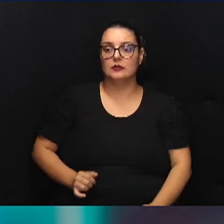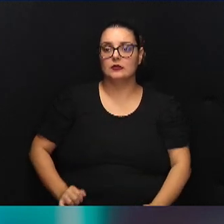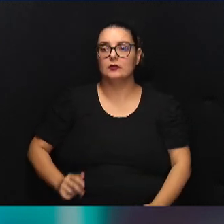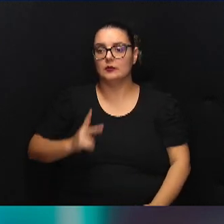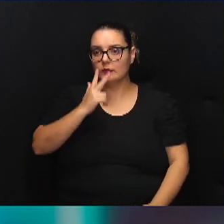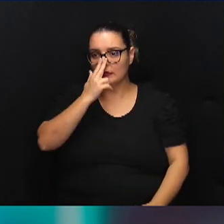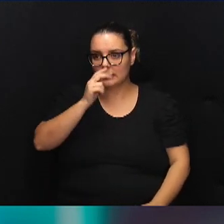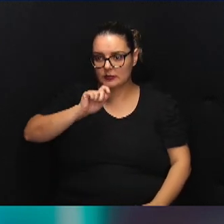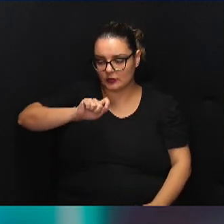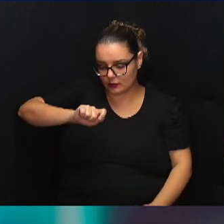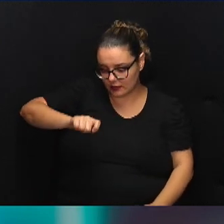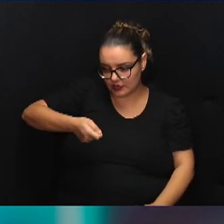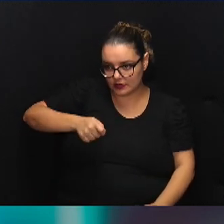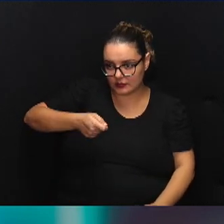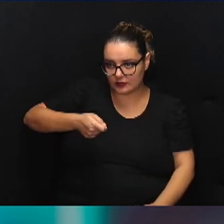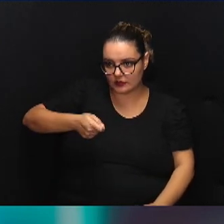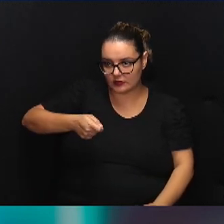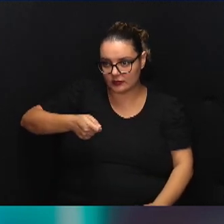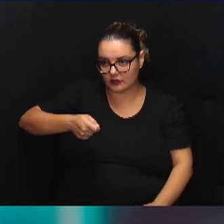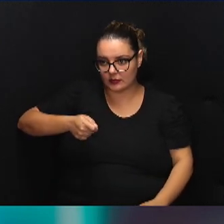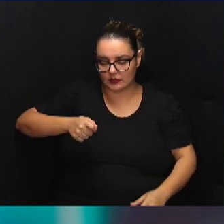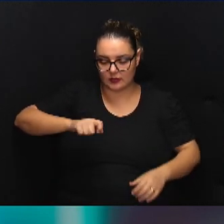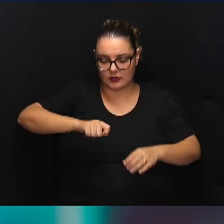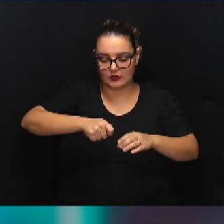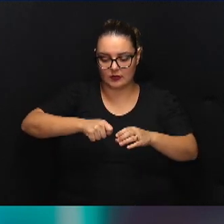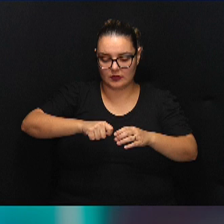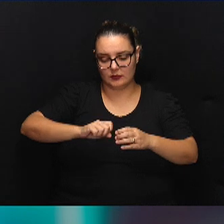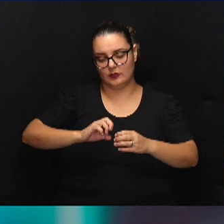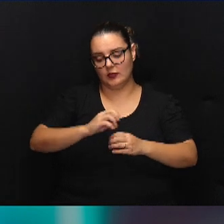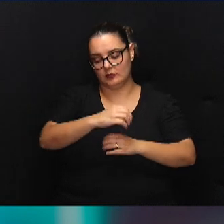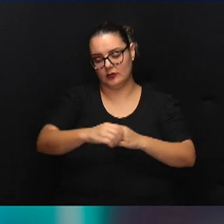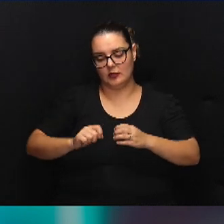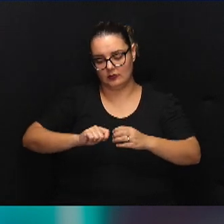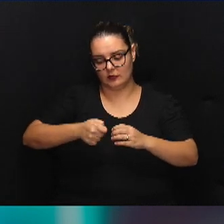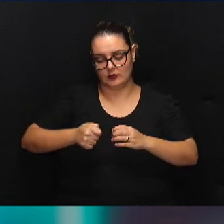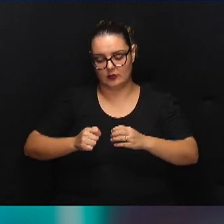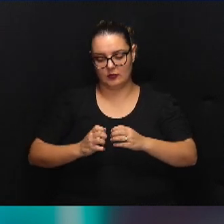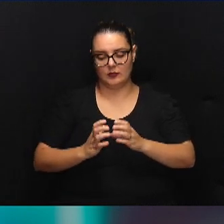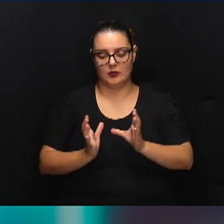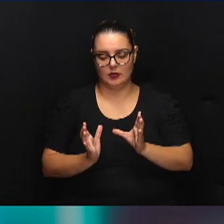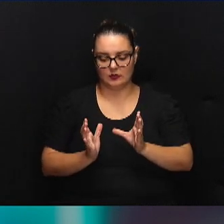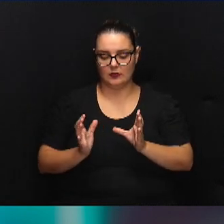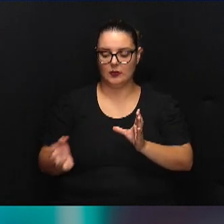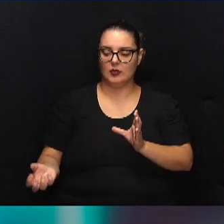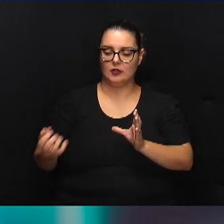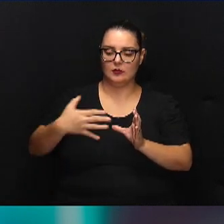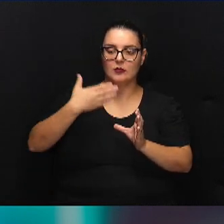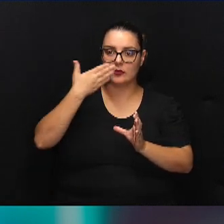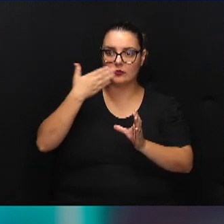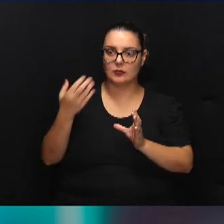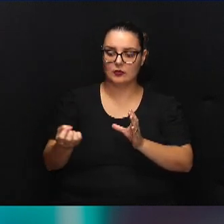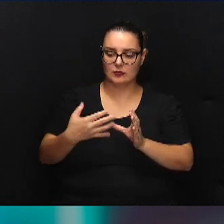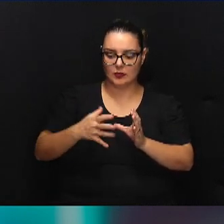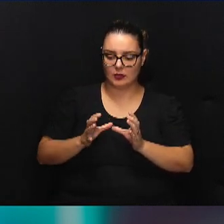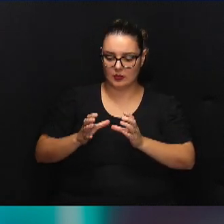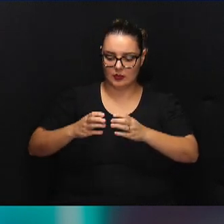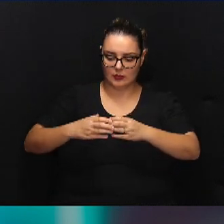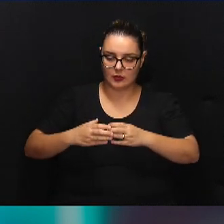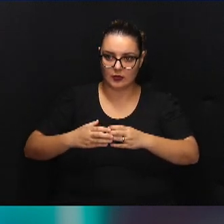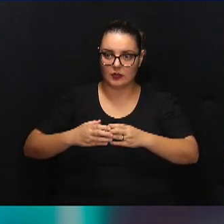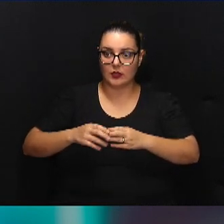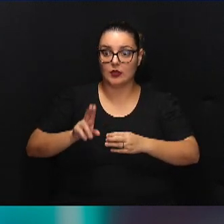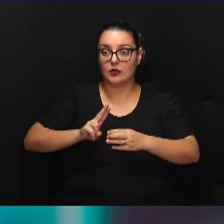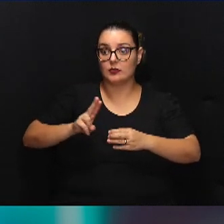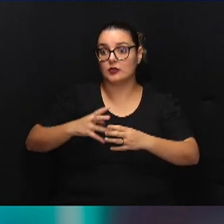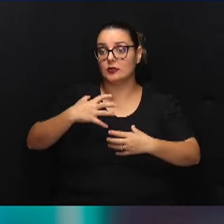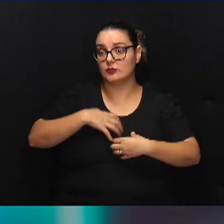chavinha que vai pegar, abrir a célula para o açúcar entrar e ser usado como deveria. O que acontece com a